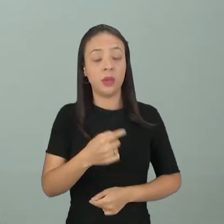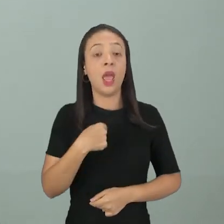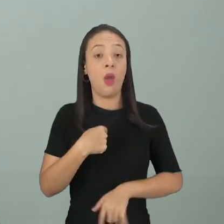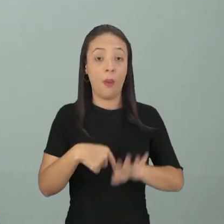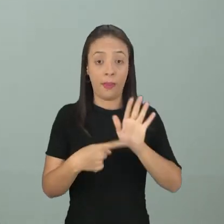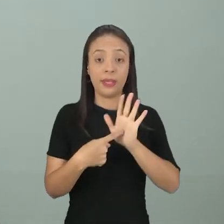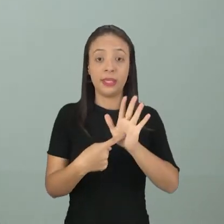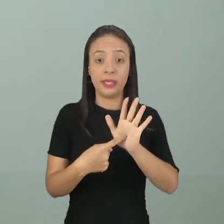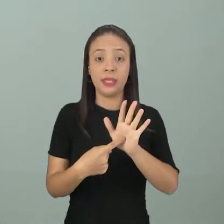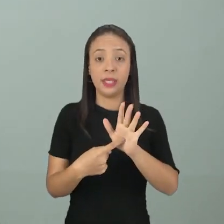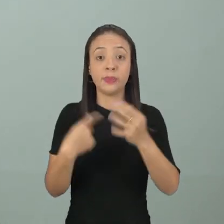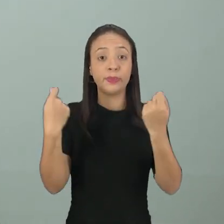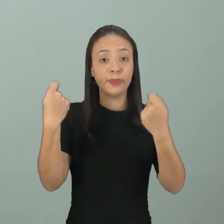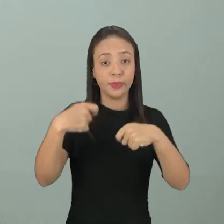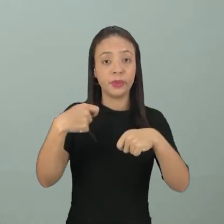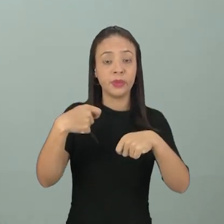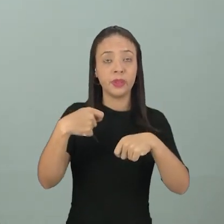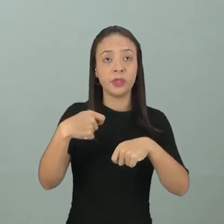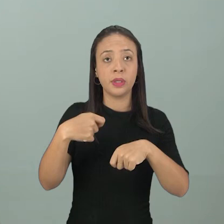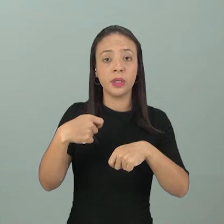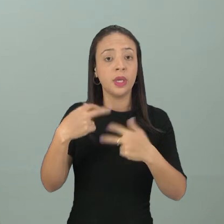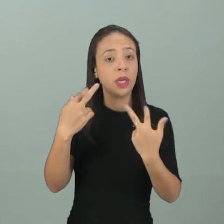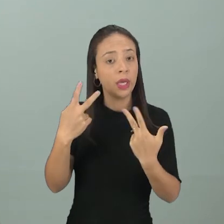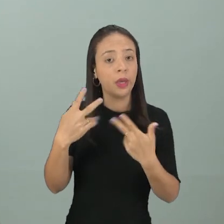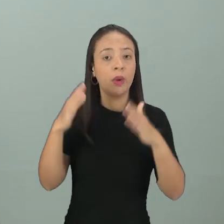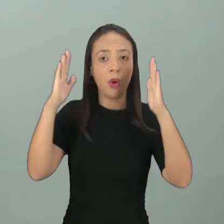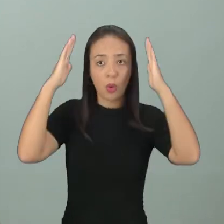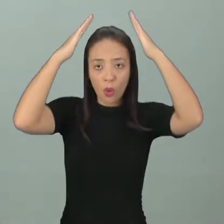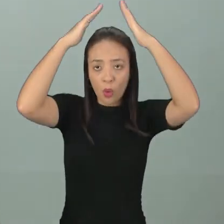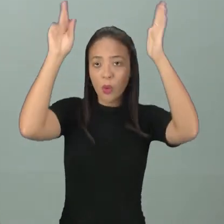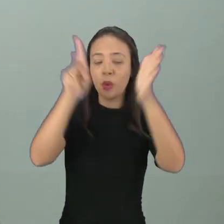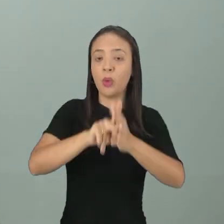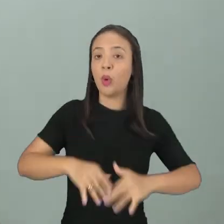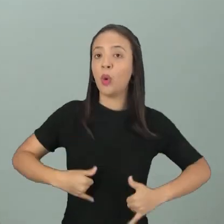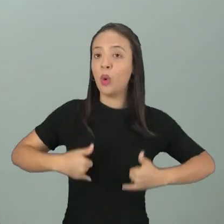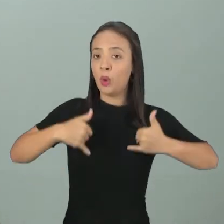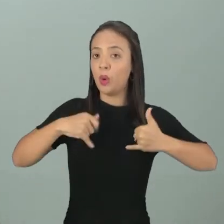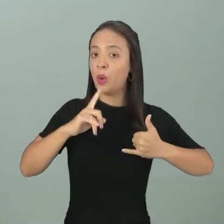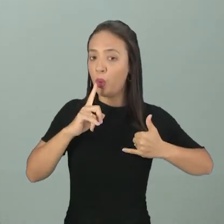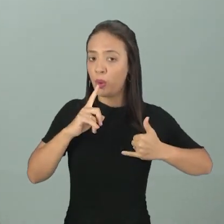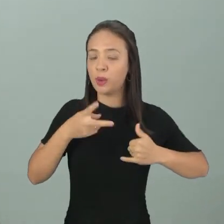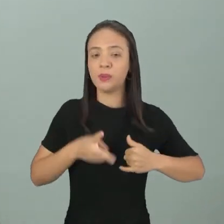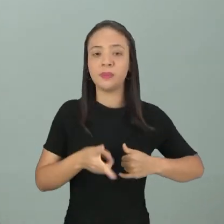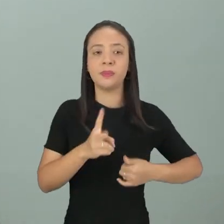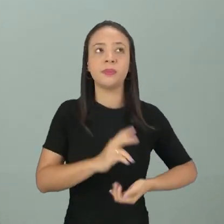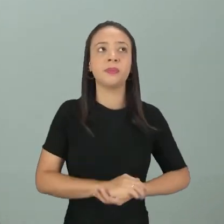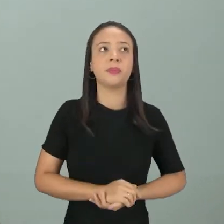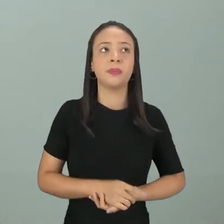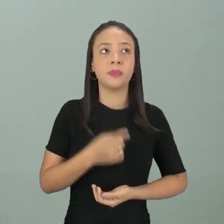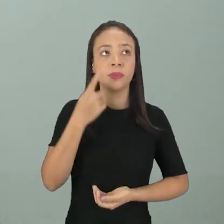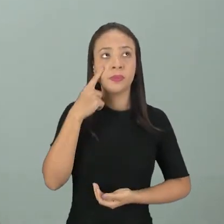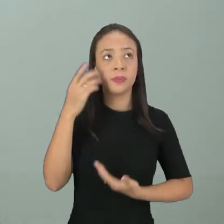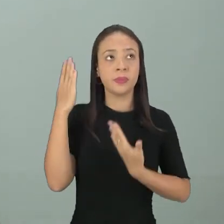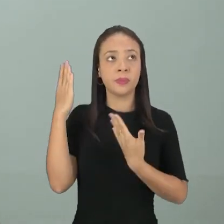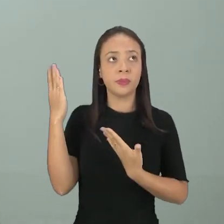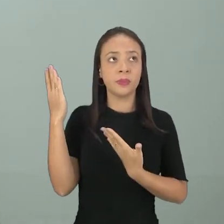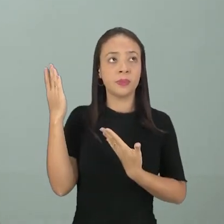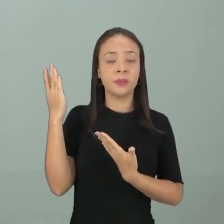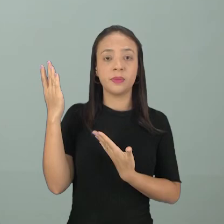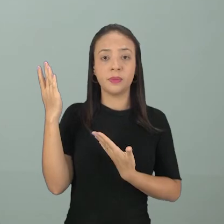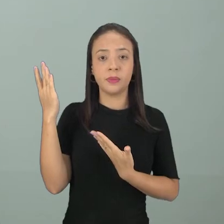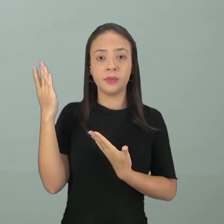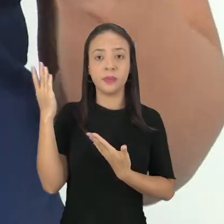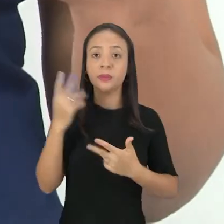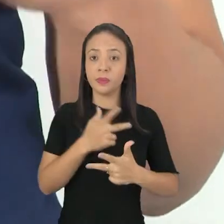as opções assim como eu exemplifiquei no nosso chapeuzinho de aniversário. Vamos seguir? Olha só. Olhando para esse